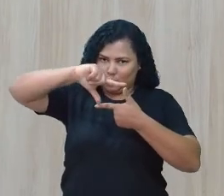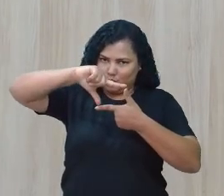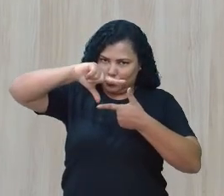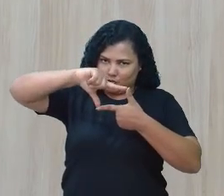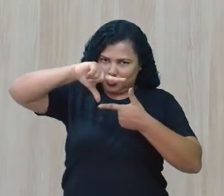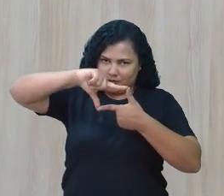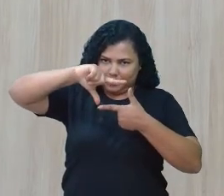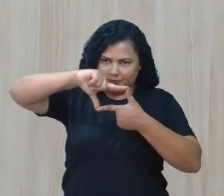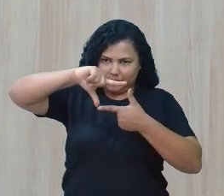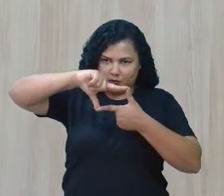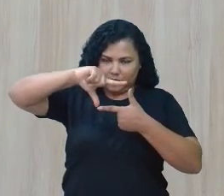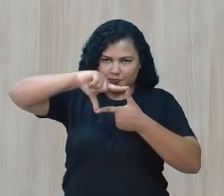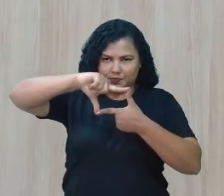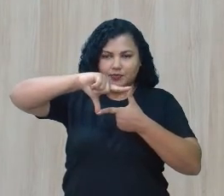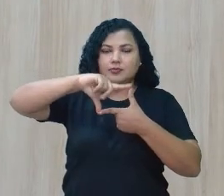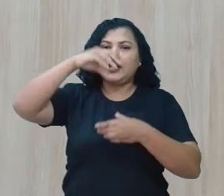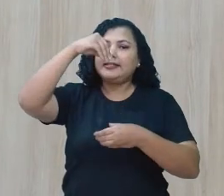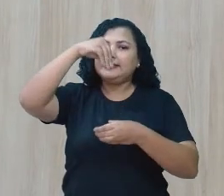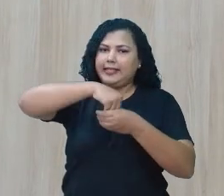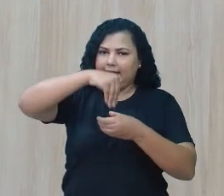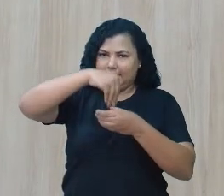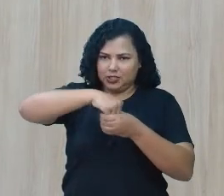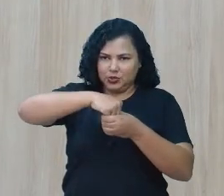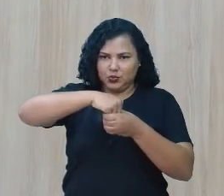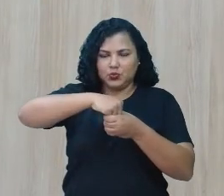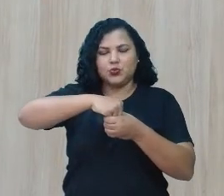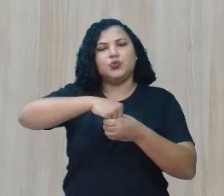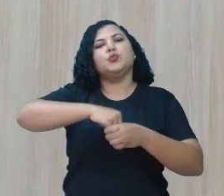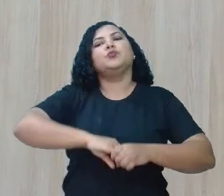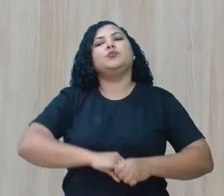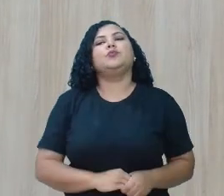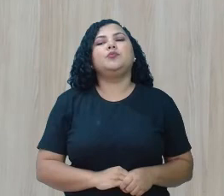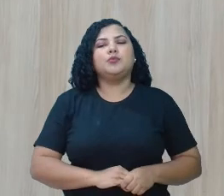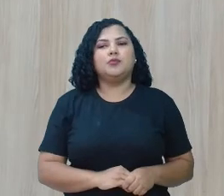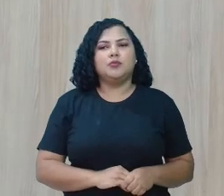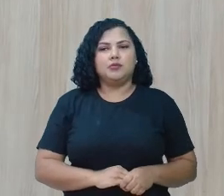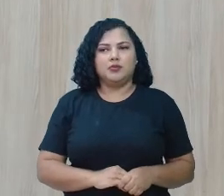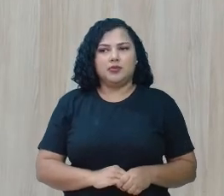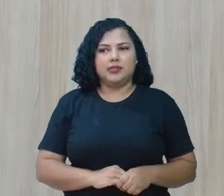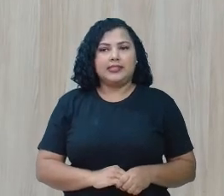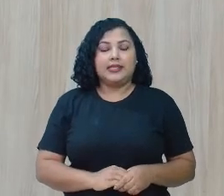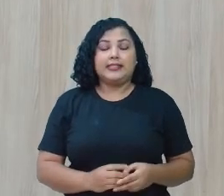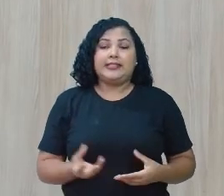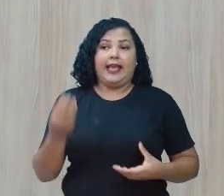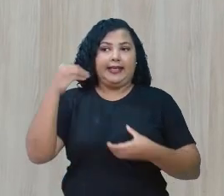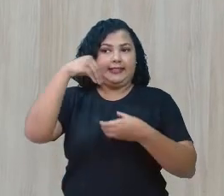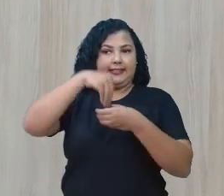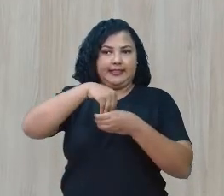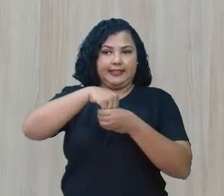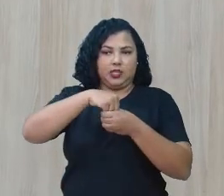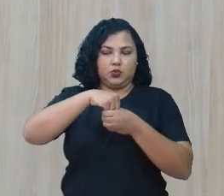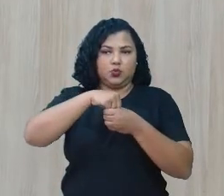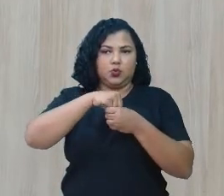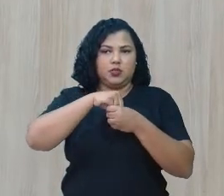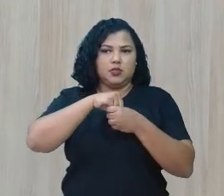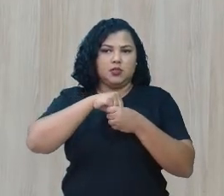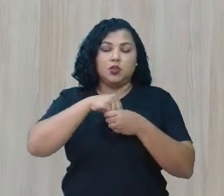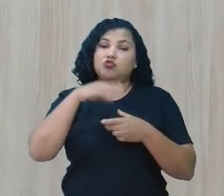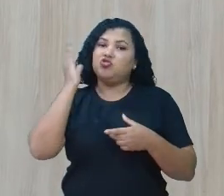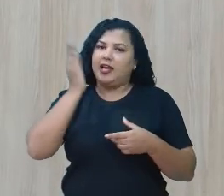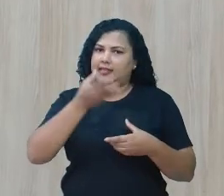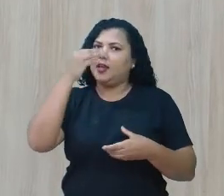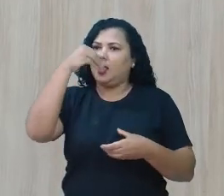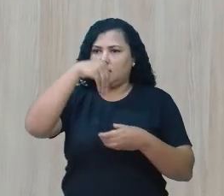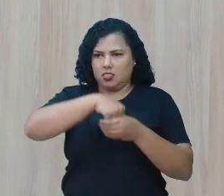dois ângulos ele está dentro do nosso retângulozinho imaginário, tá bom? Se eu traço aqui, então eu já sei que